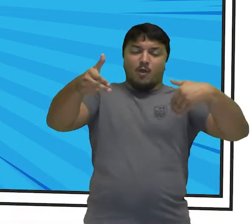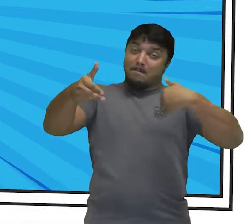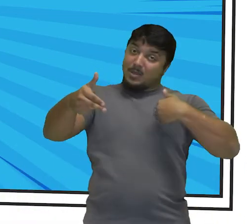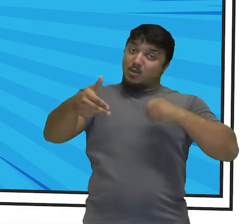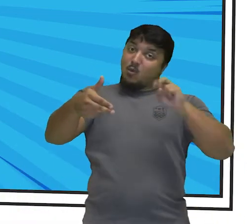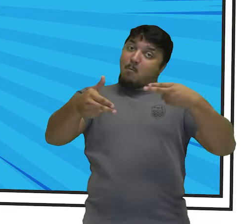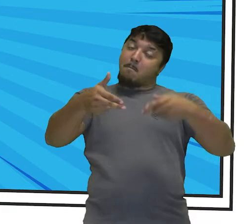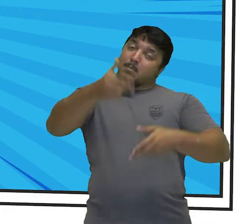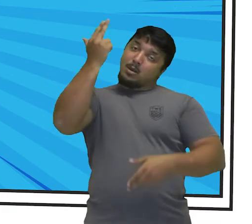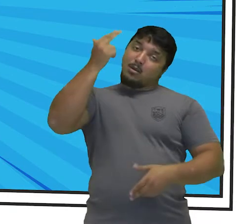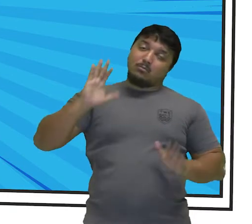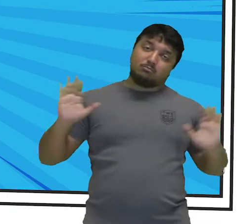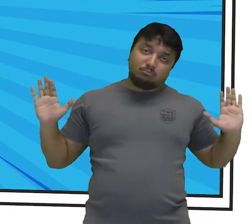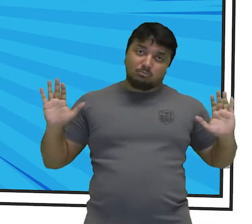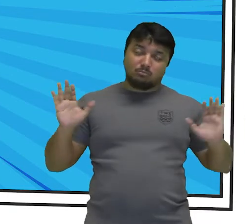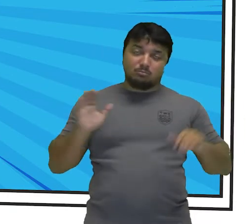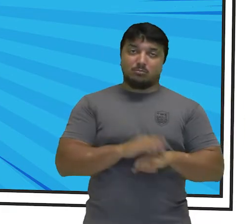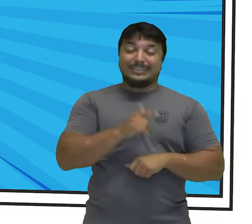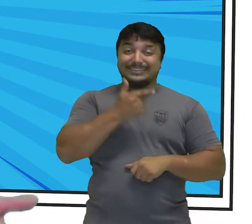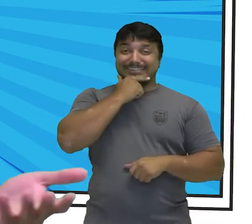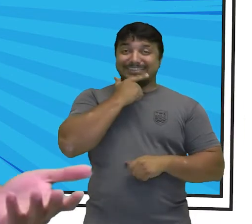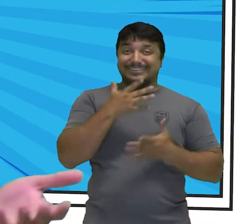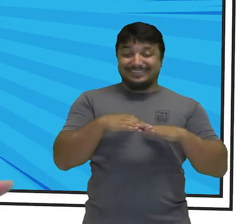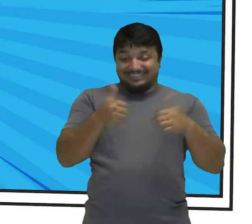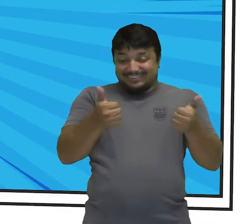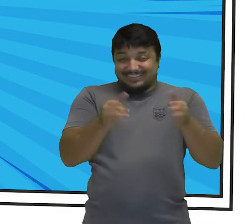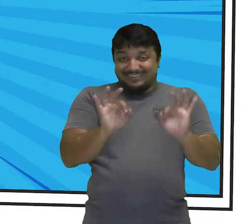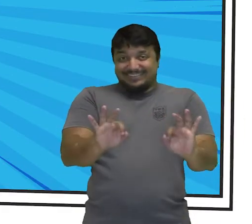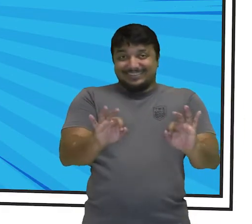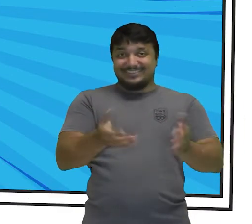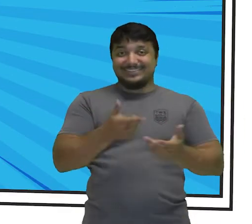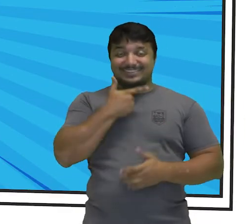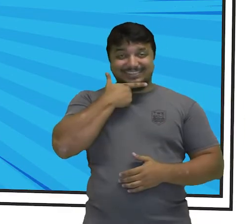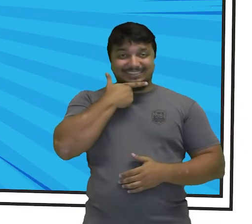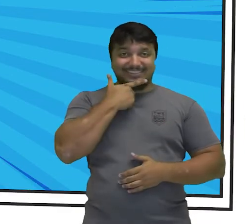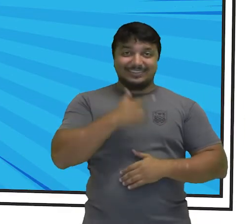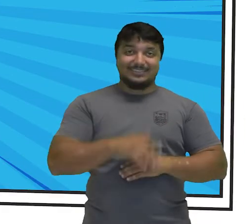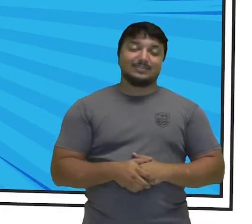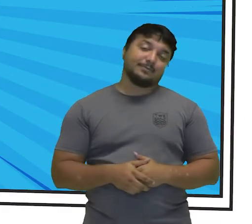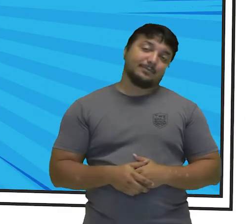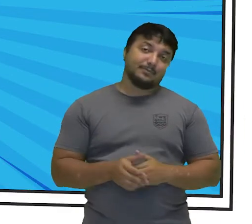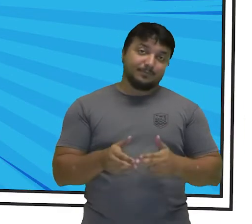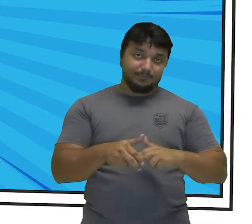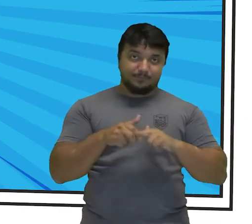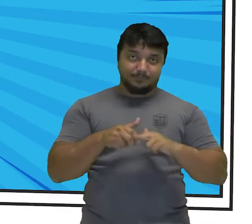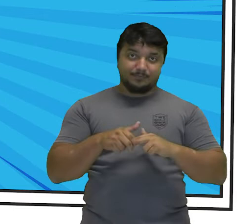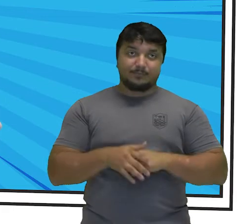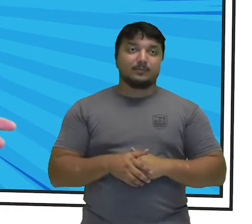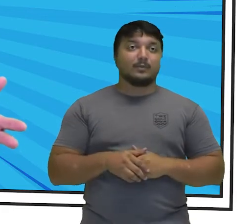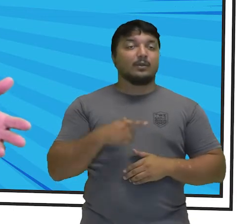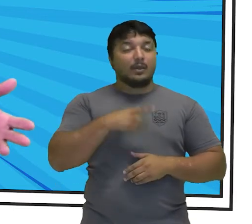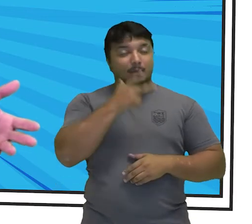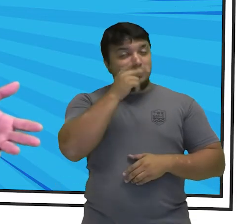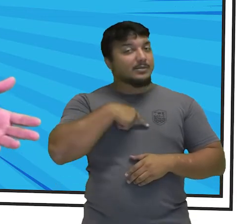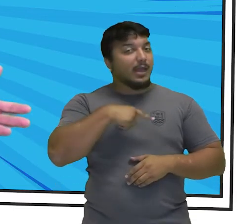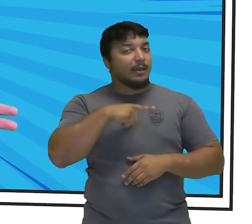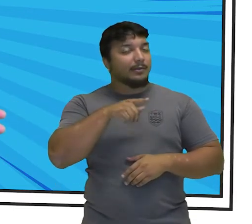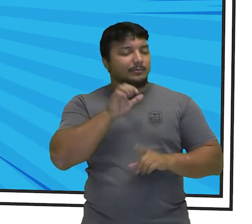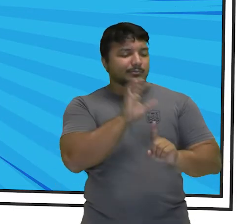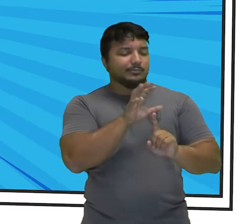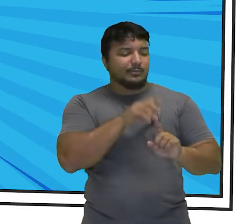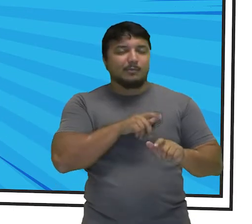ou você morre. É melhor um sorriso. Não é não? Diga se não é. Então o populismo ficou